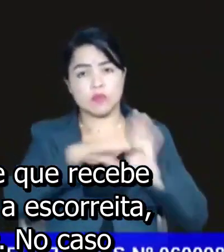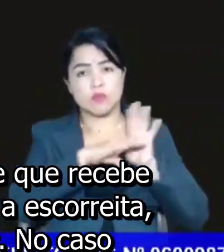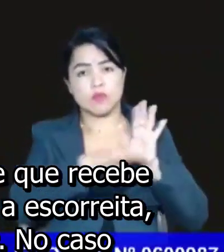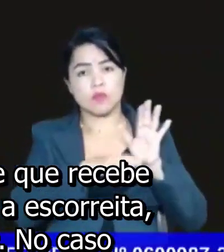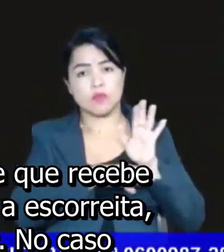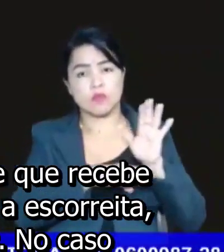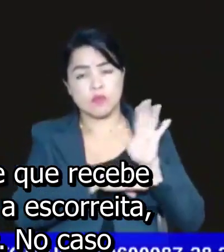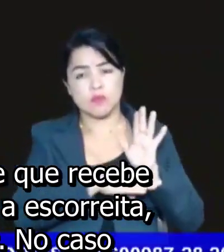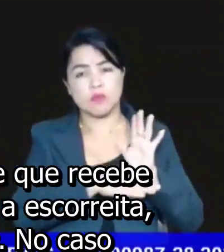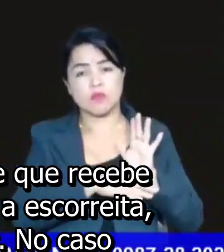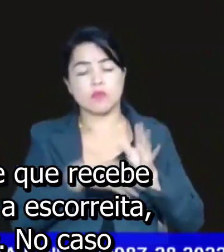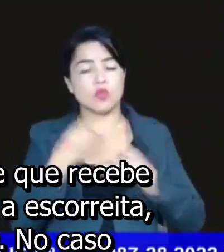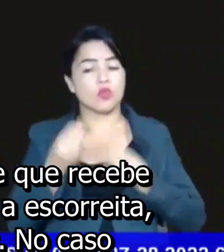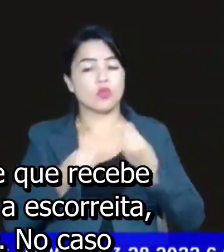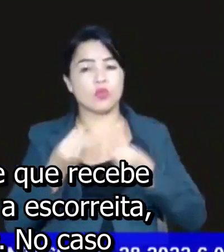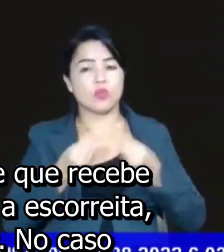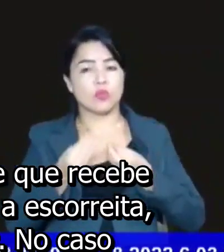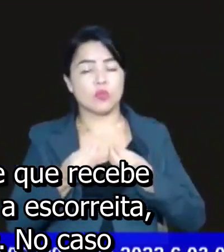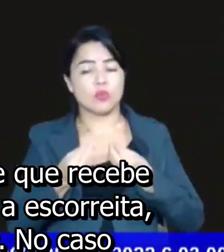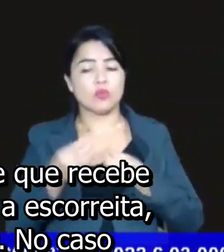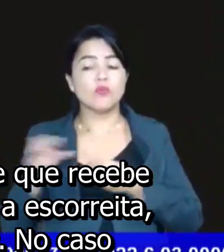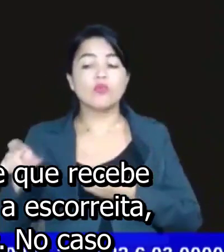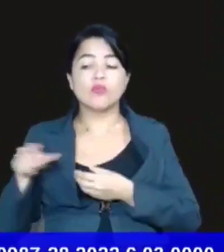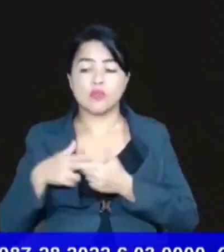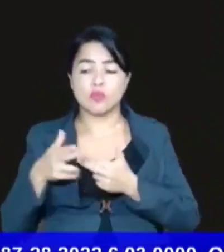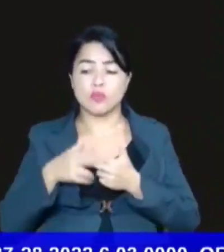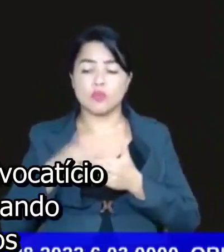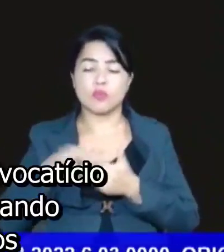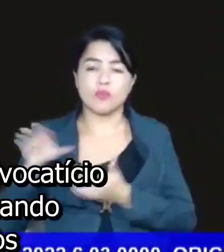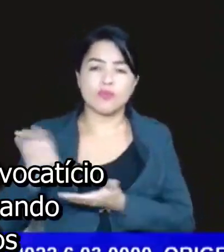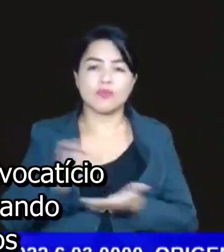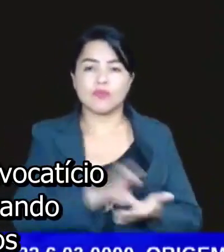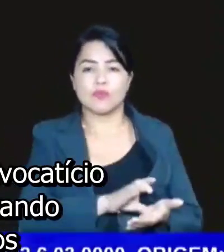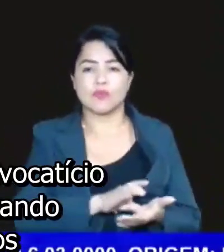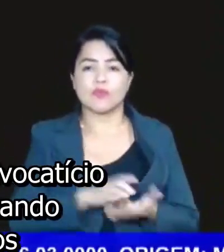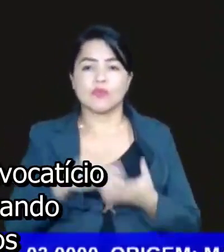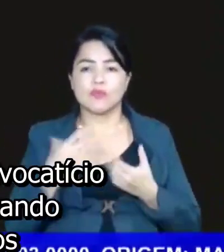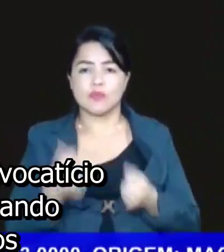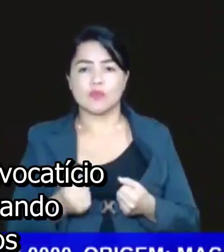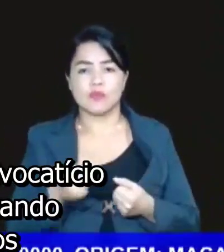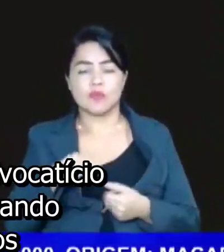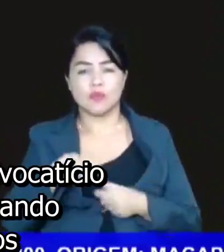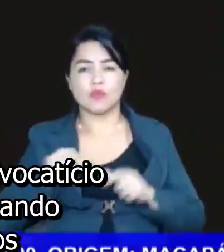o escorreito emprego desses recursos recebidos. No caso de um serviço